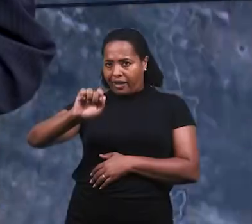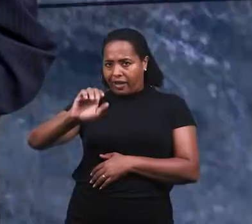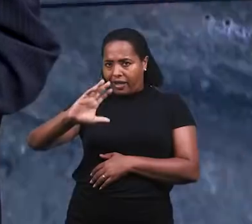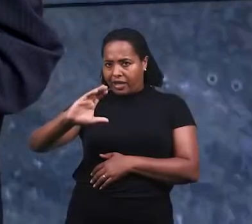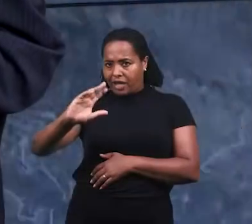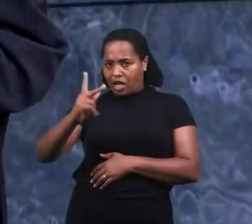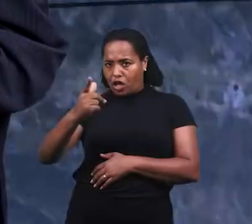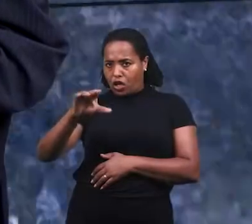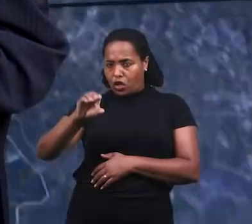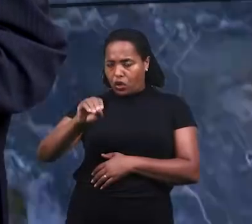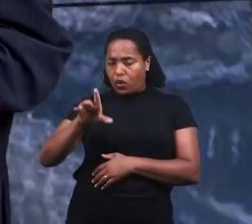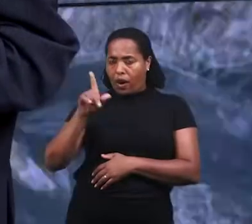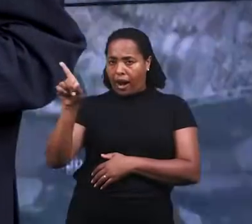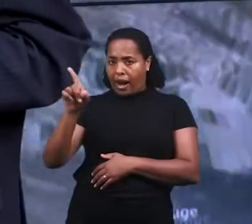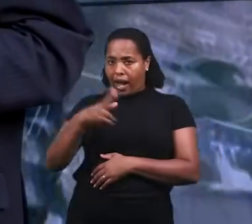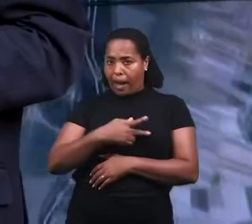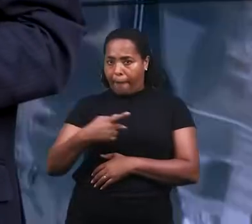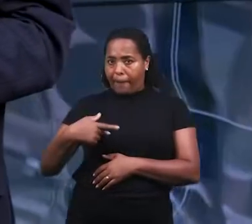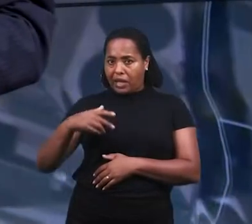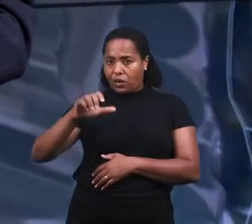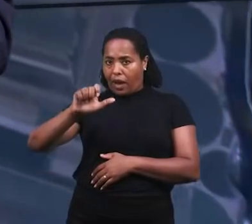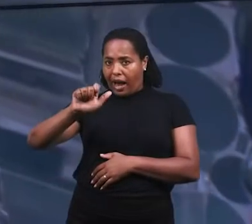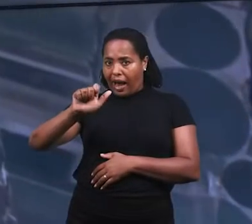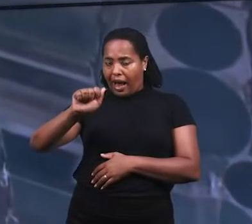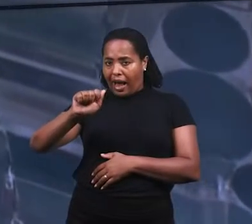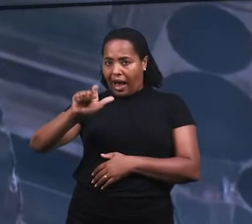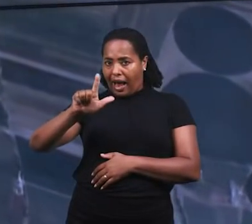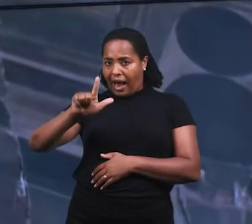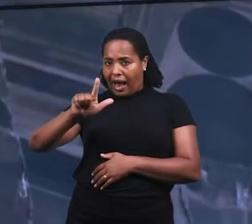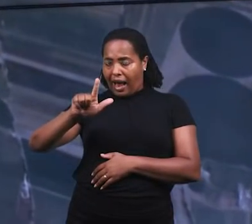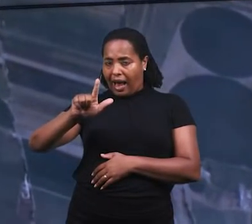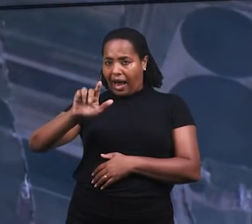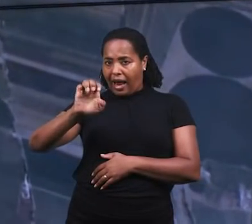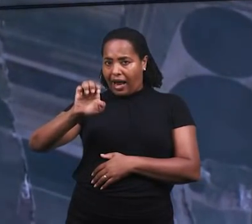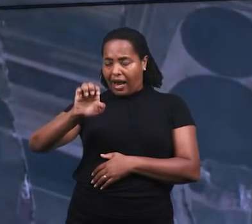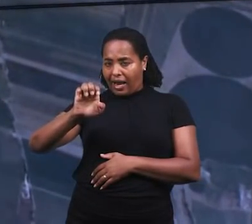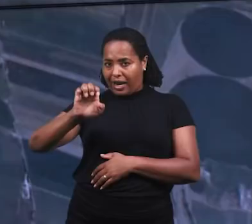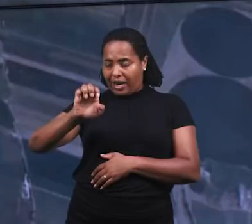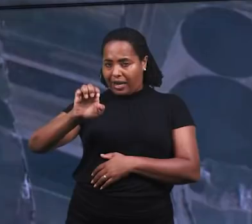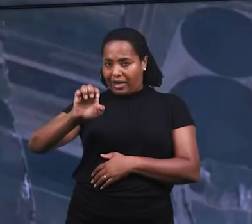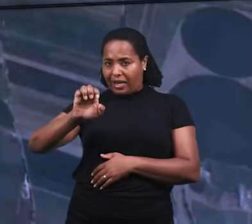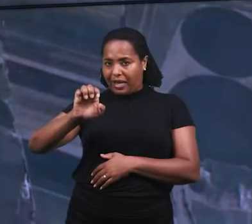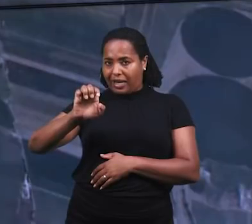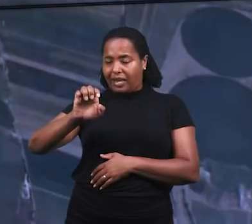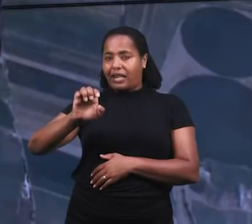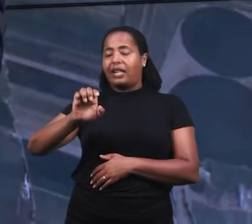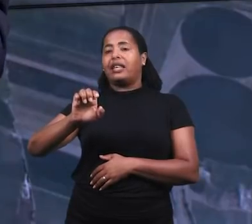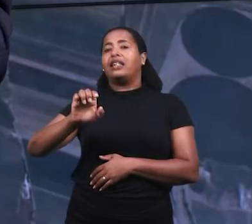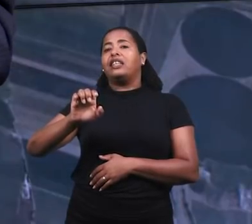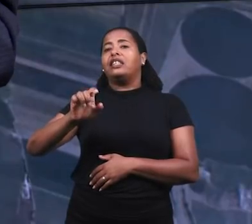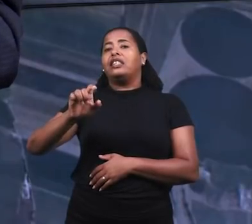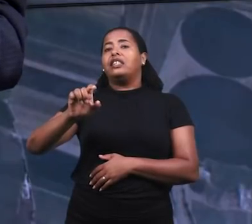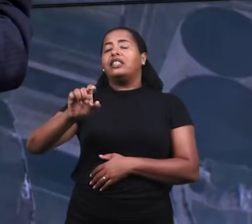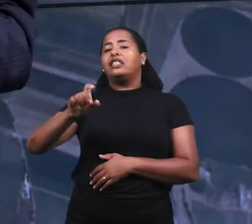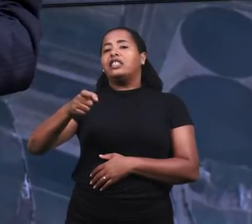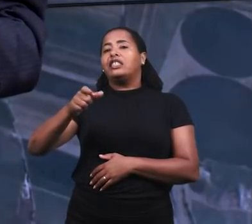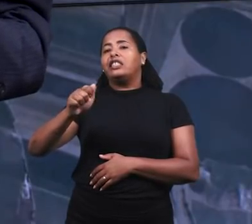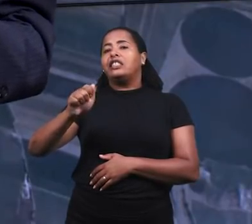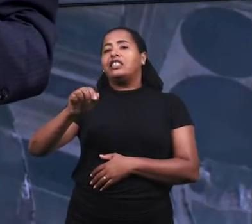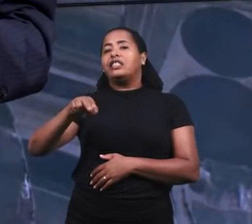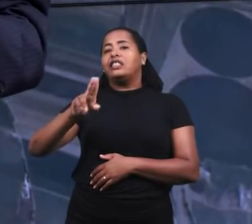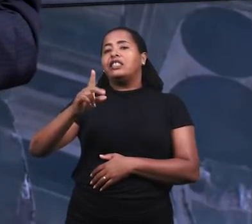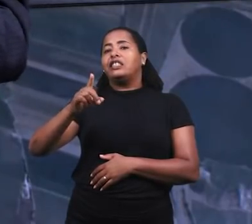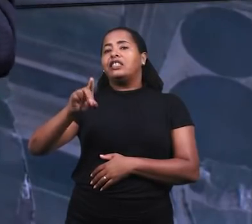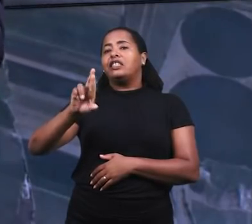é uma cidade ali em Portugal, onde nós temos o nosso pastor Alexandre França. E o pastor Alexandre